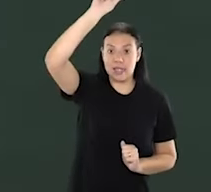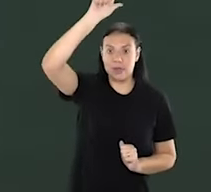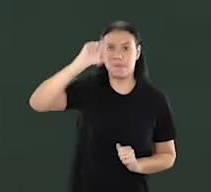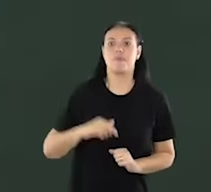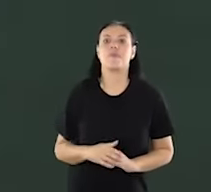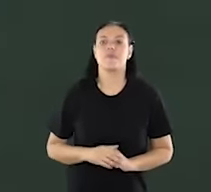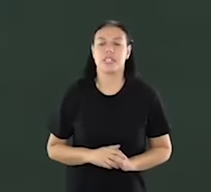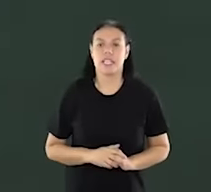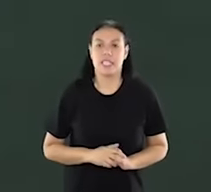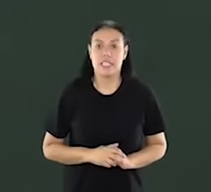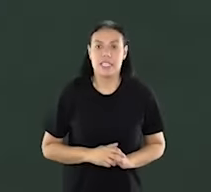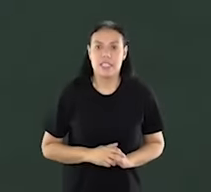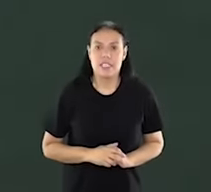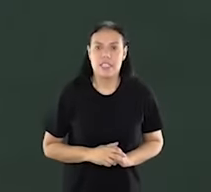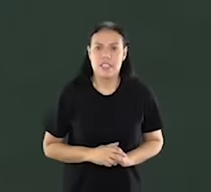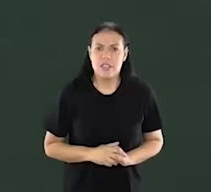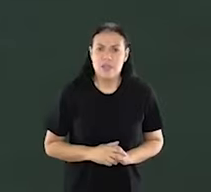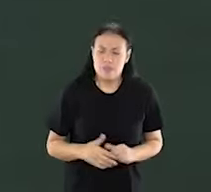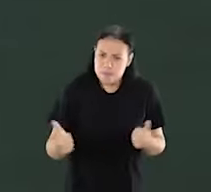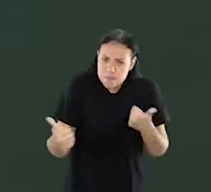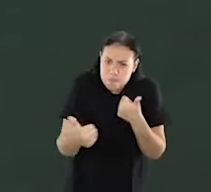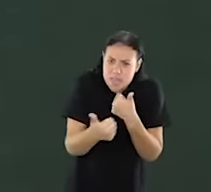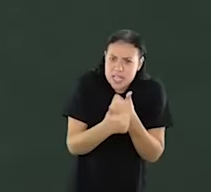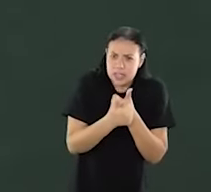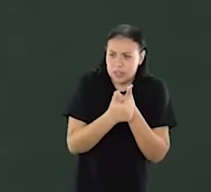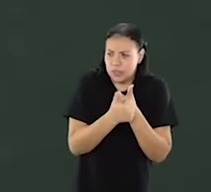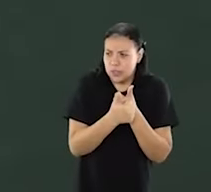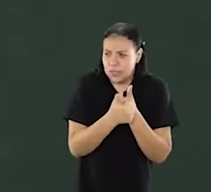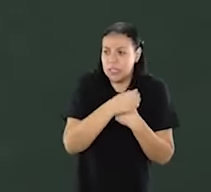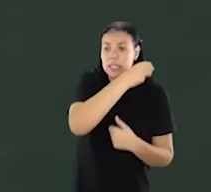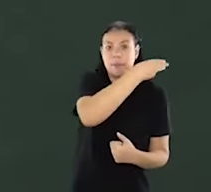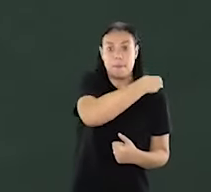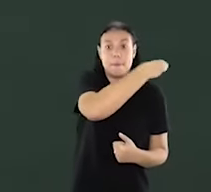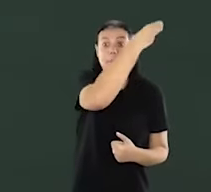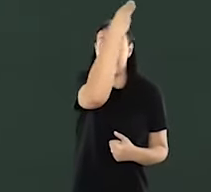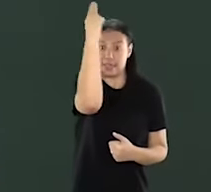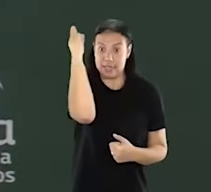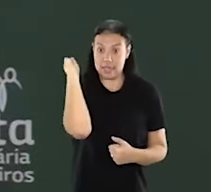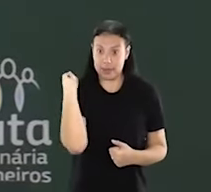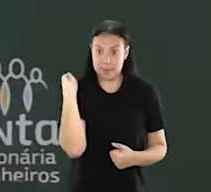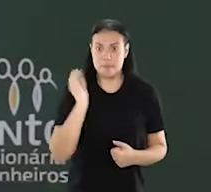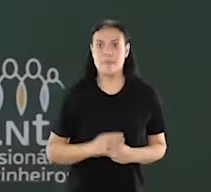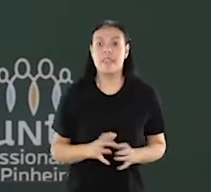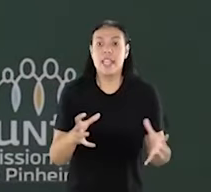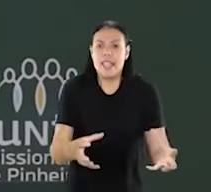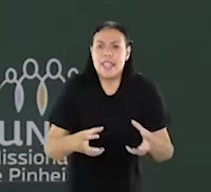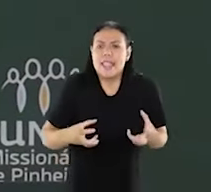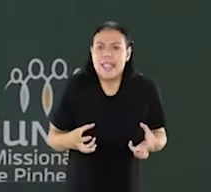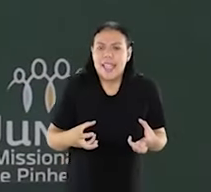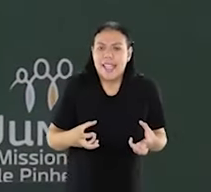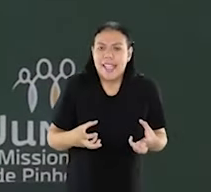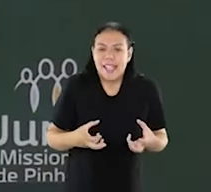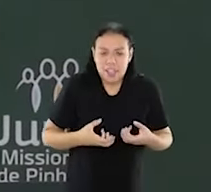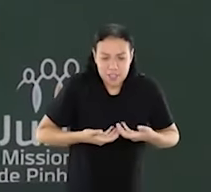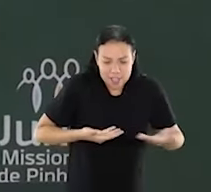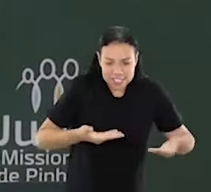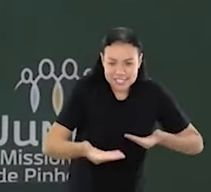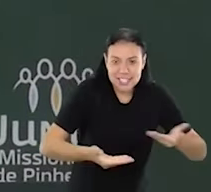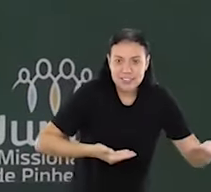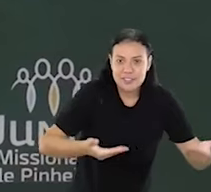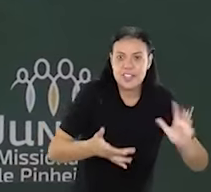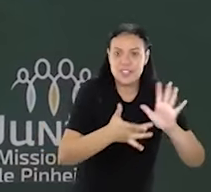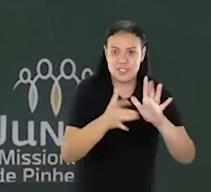Lázaro, resolve homenagear Jesus. Ela já havia sentado-se aos pés de